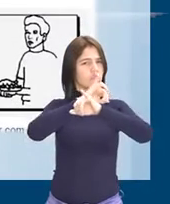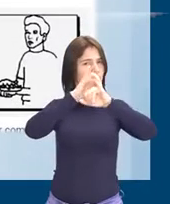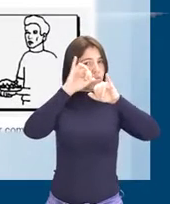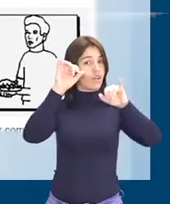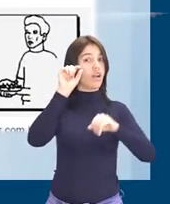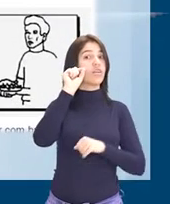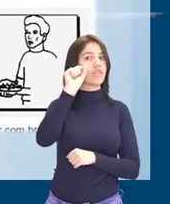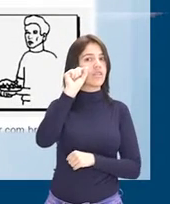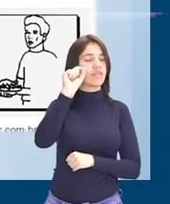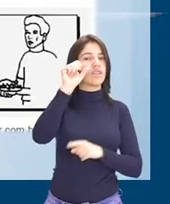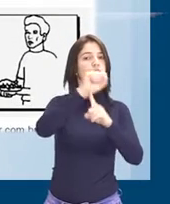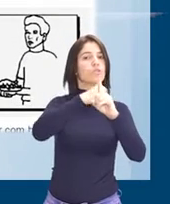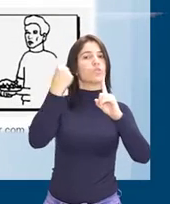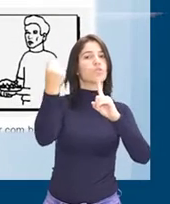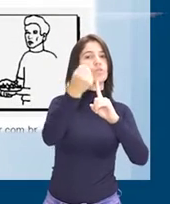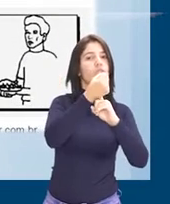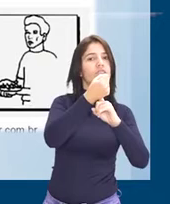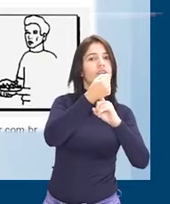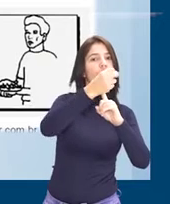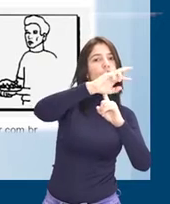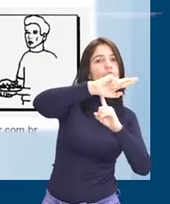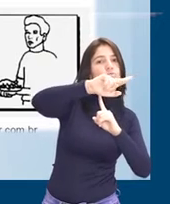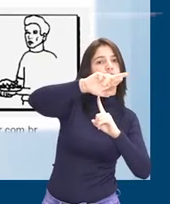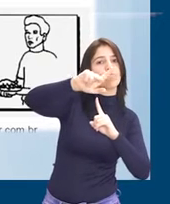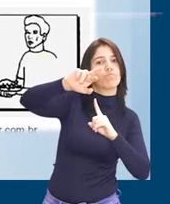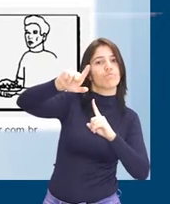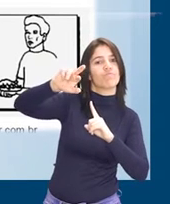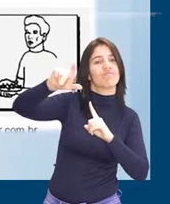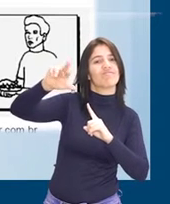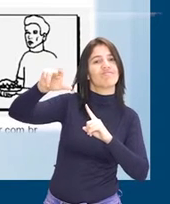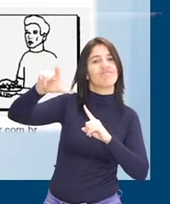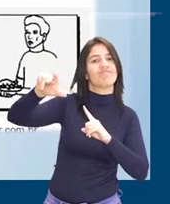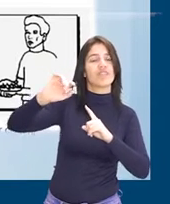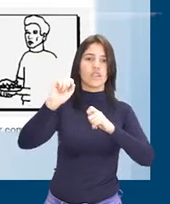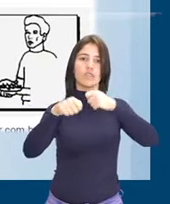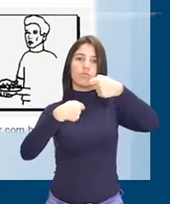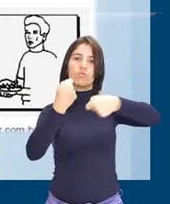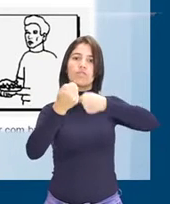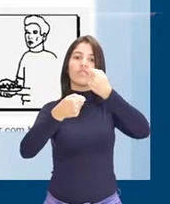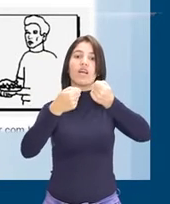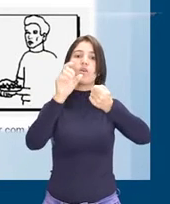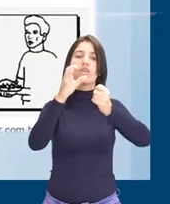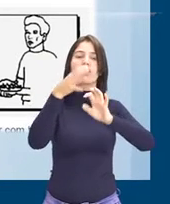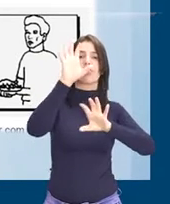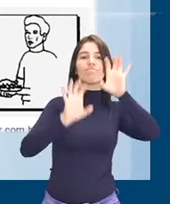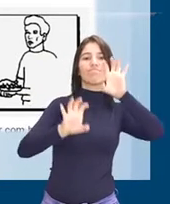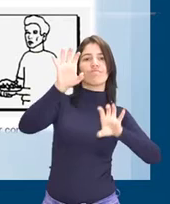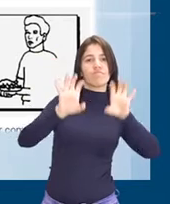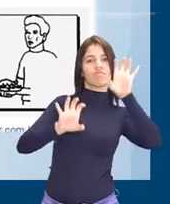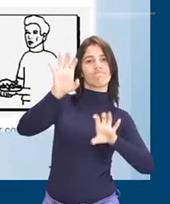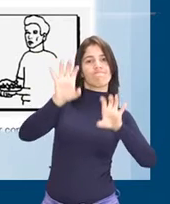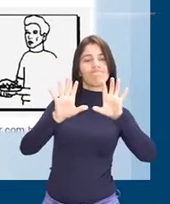das variações sociais. Refere-se à variação na configuração das mãos ou no